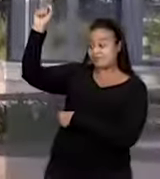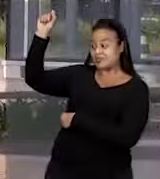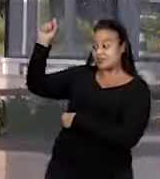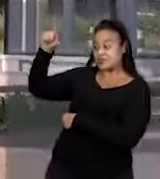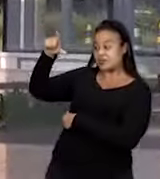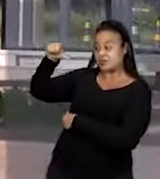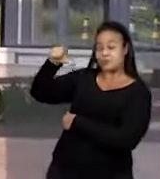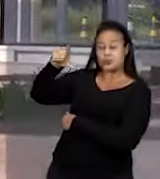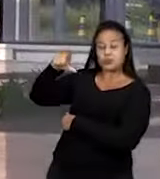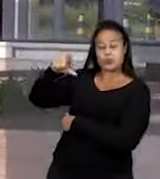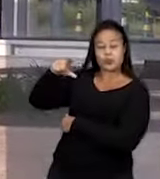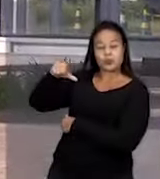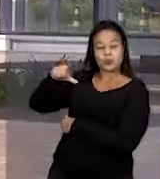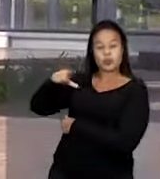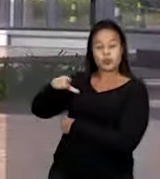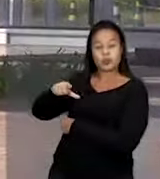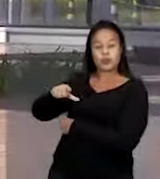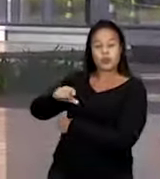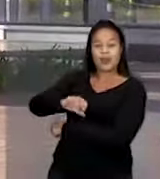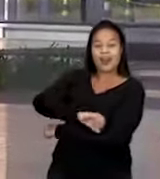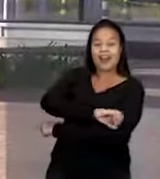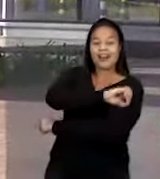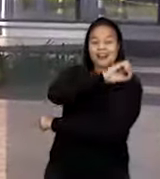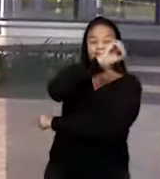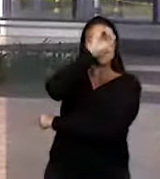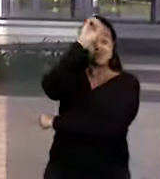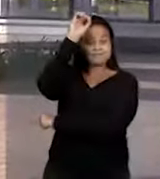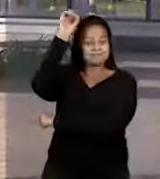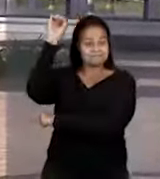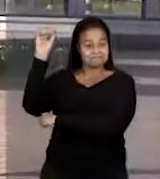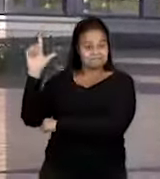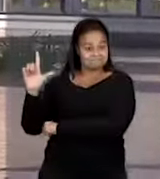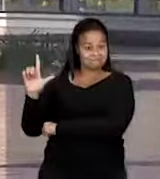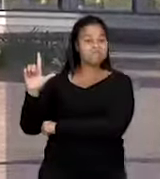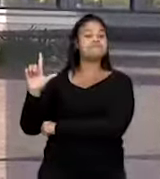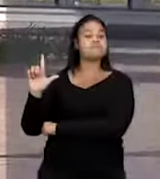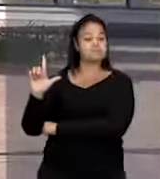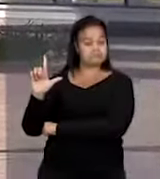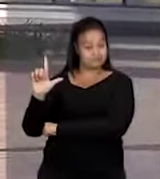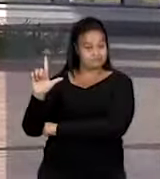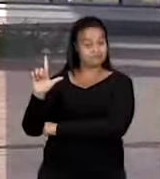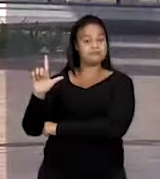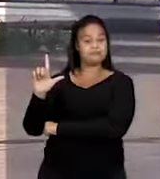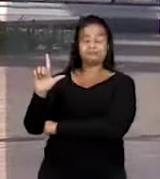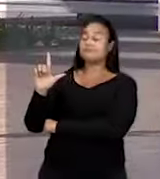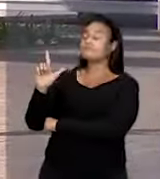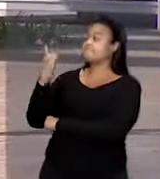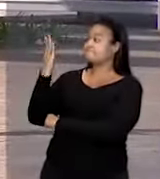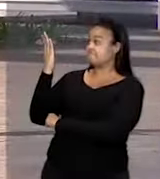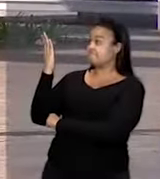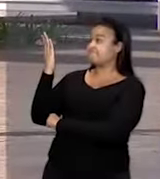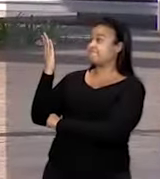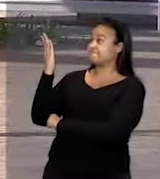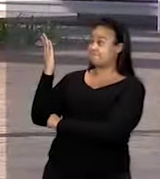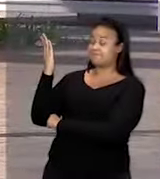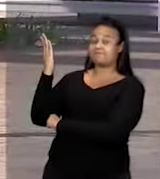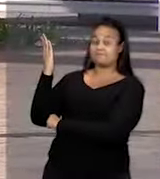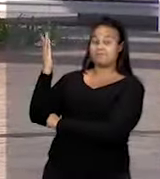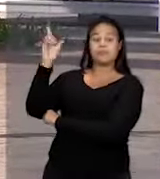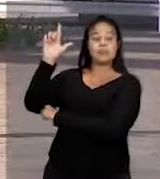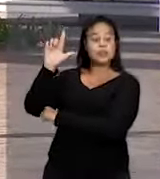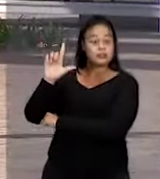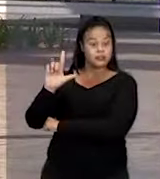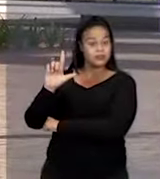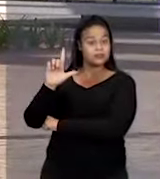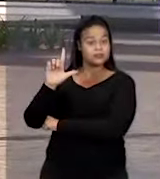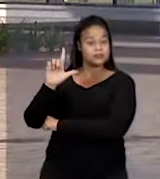na direção em que ele nasce, a direção do leste. Então, aquela é a direção